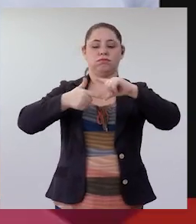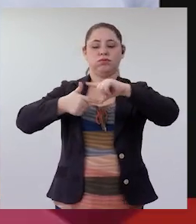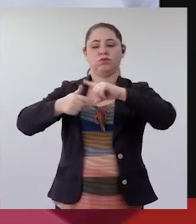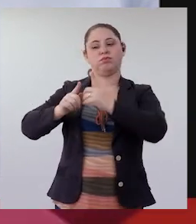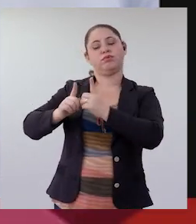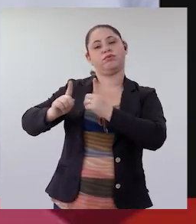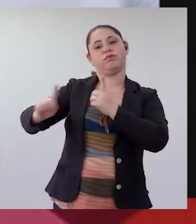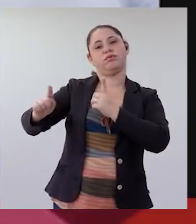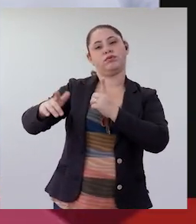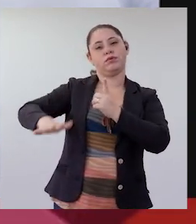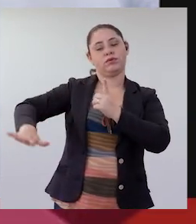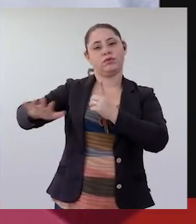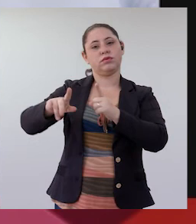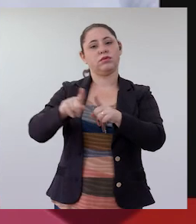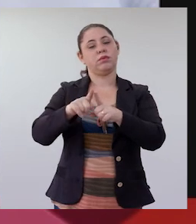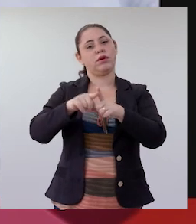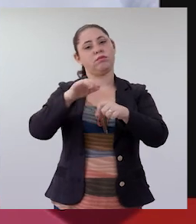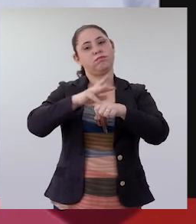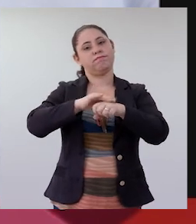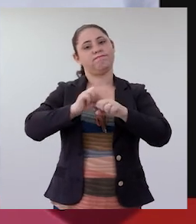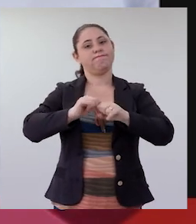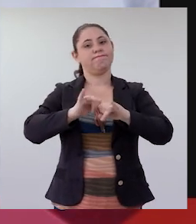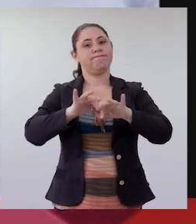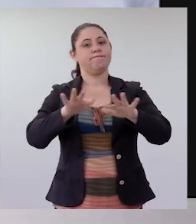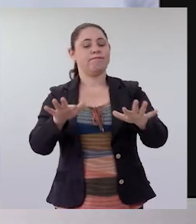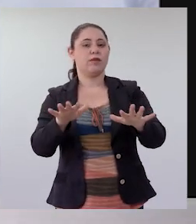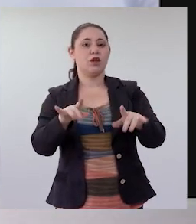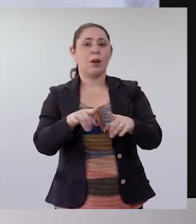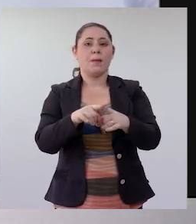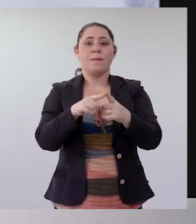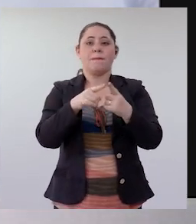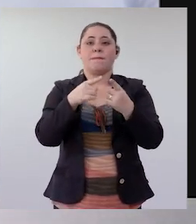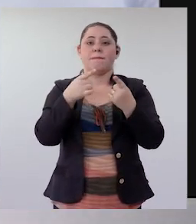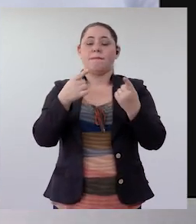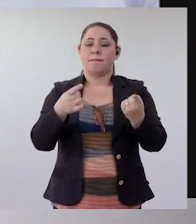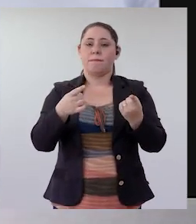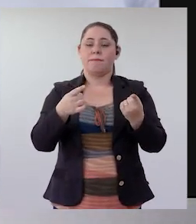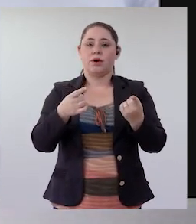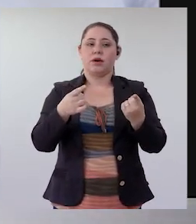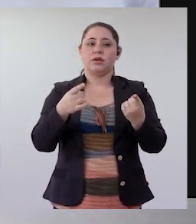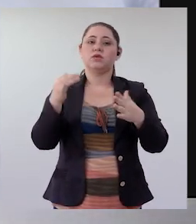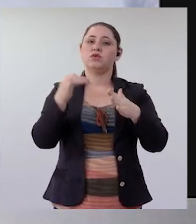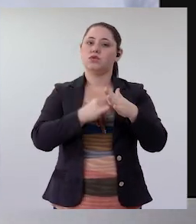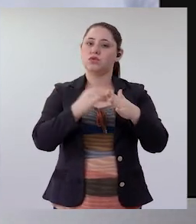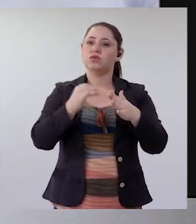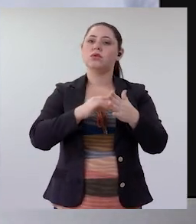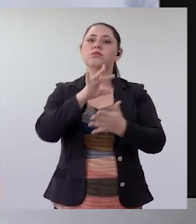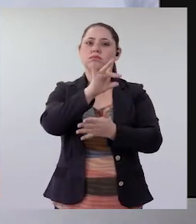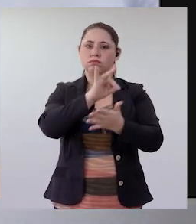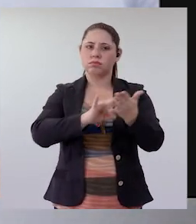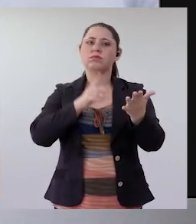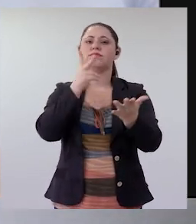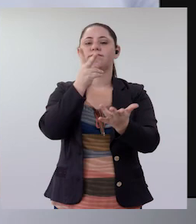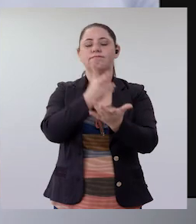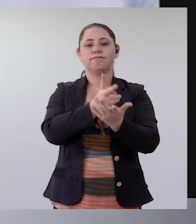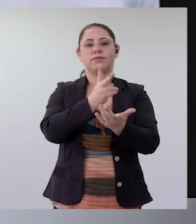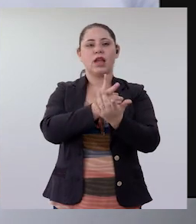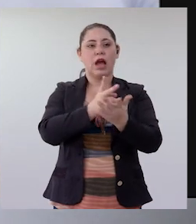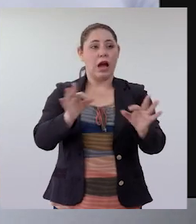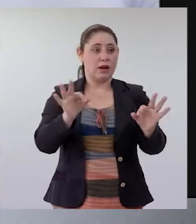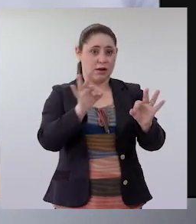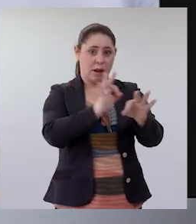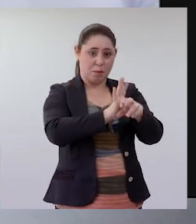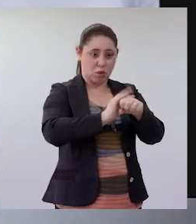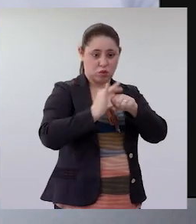isolamento social da pandemia, mas é um instituto, é um instrumento perene que vai continuar